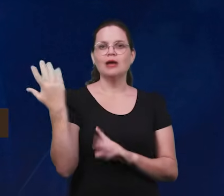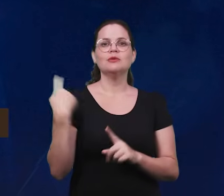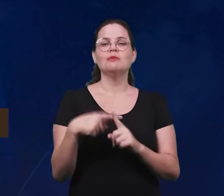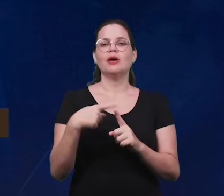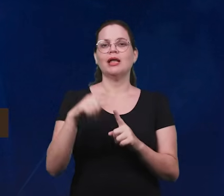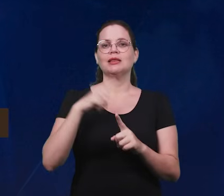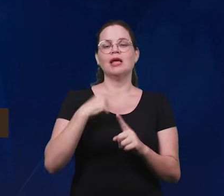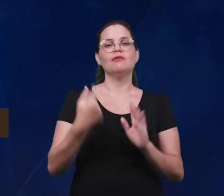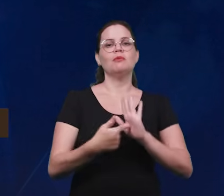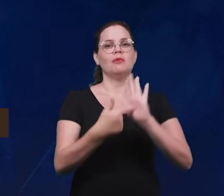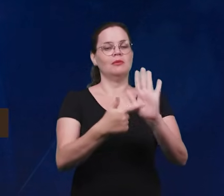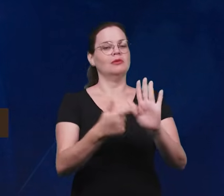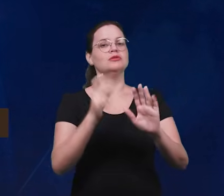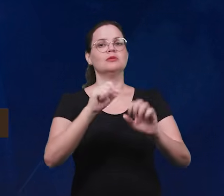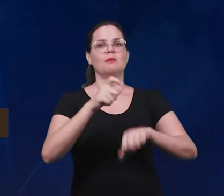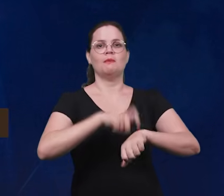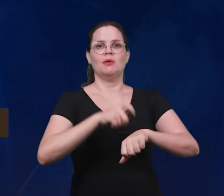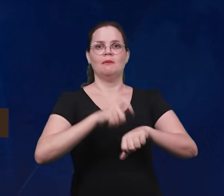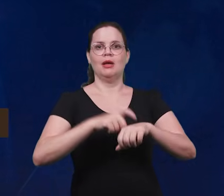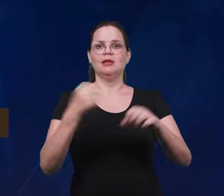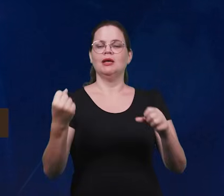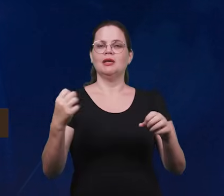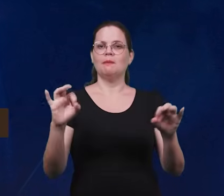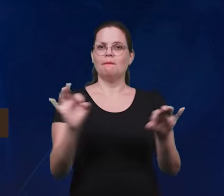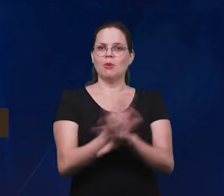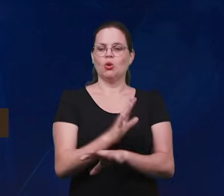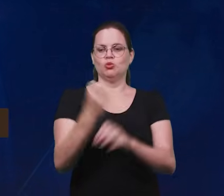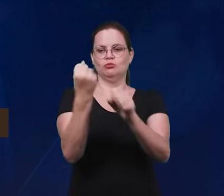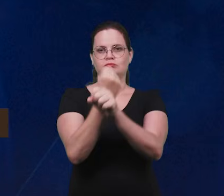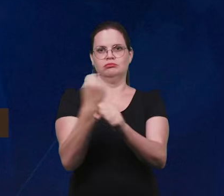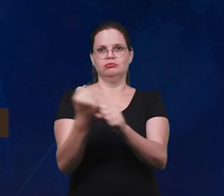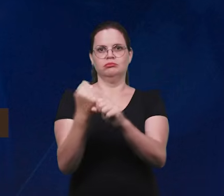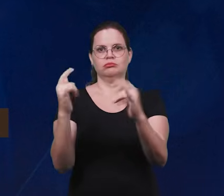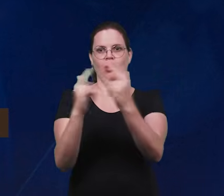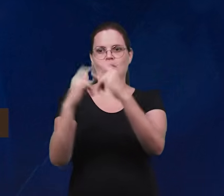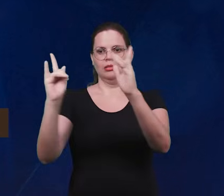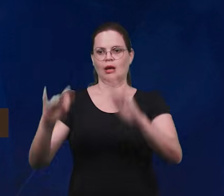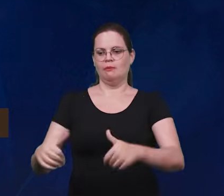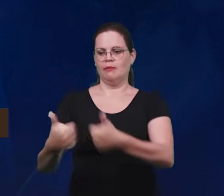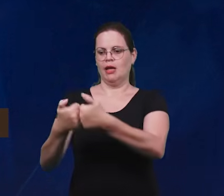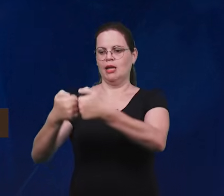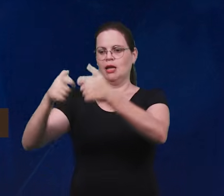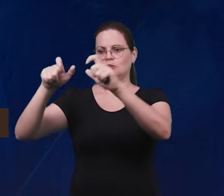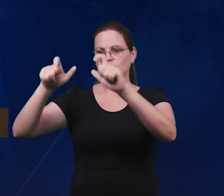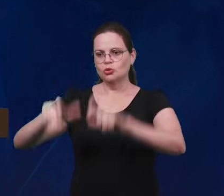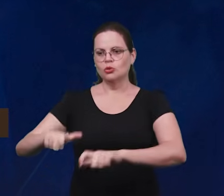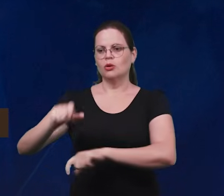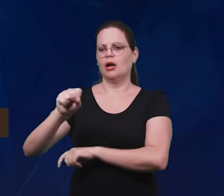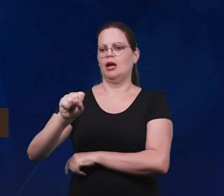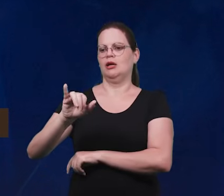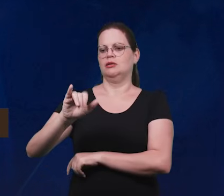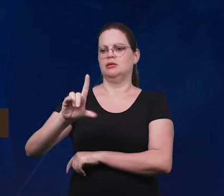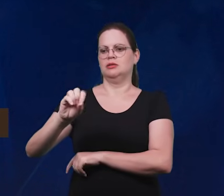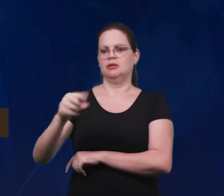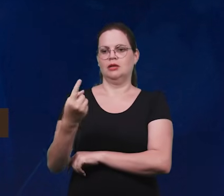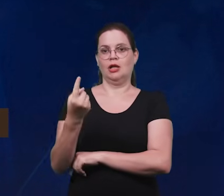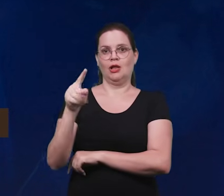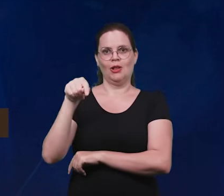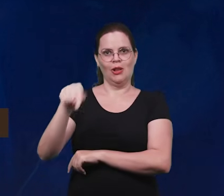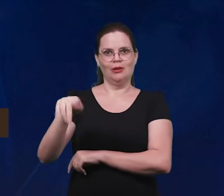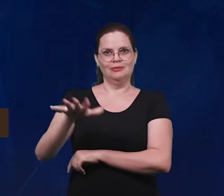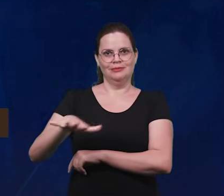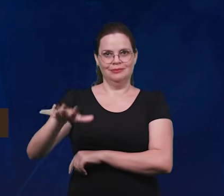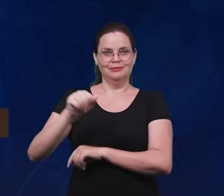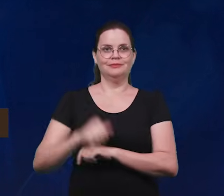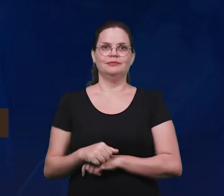foi estabelecido de uma forma fixa em Siló. E muitos episódios ainda